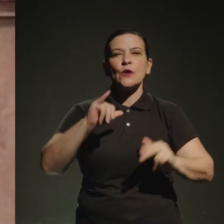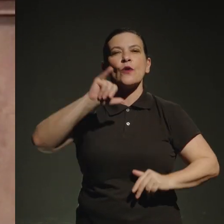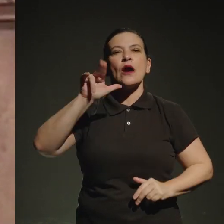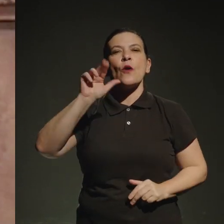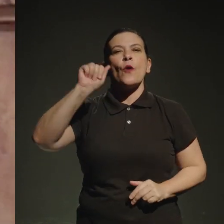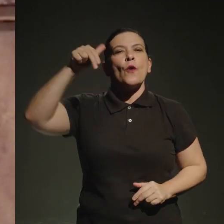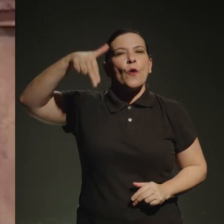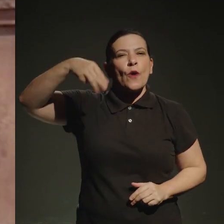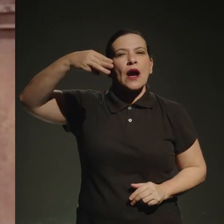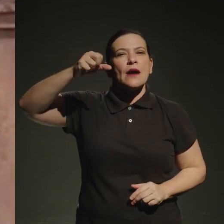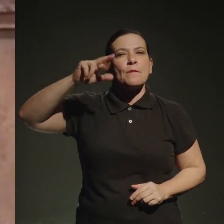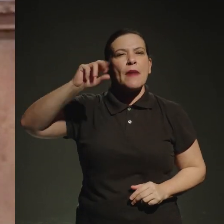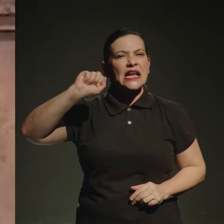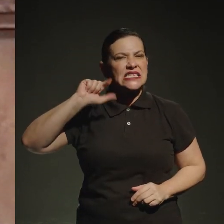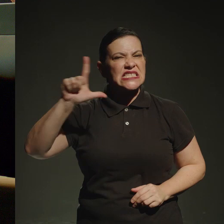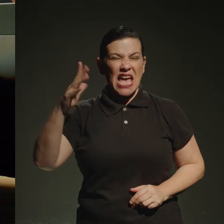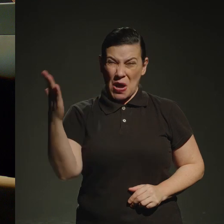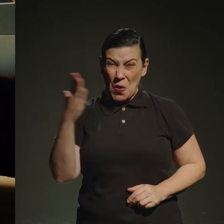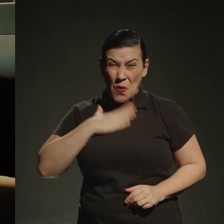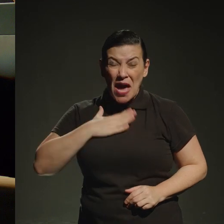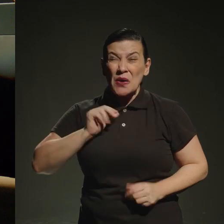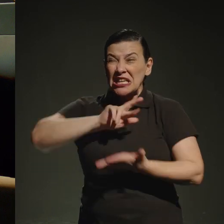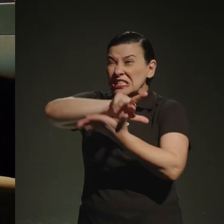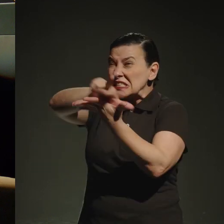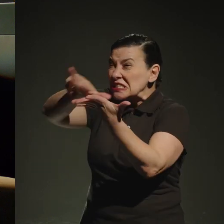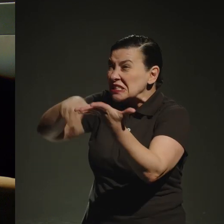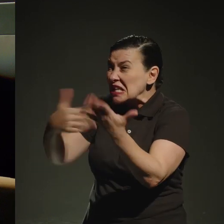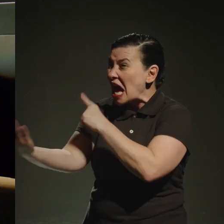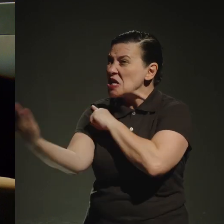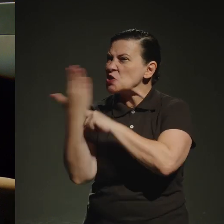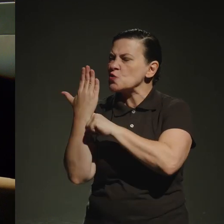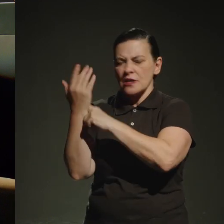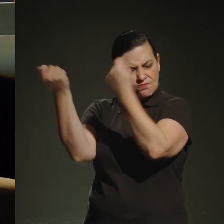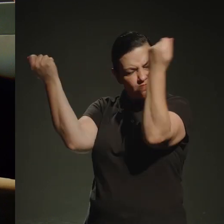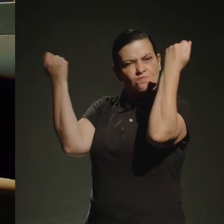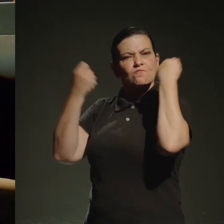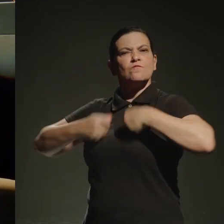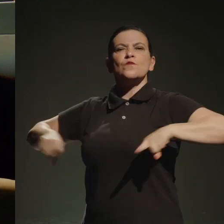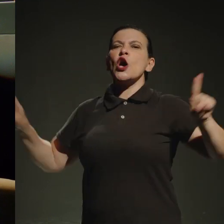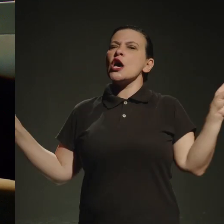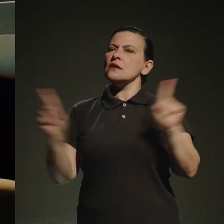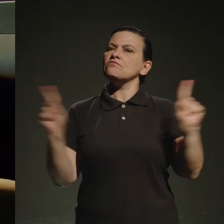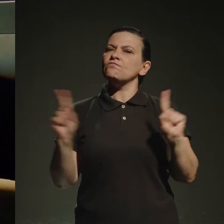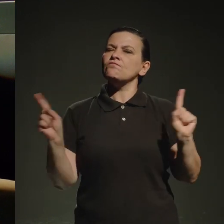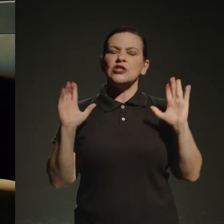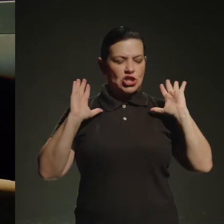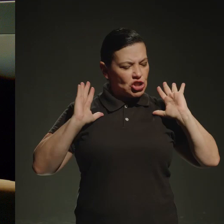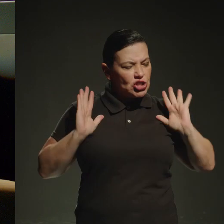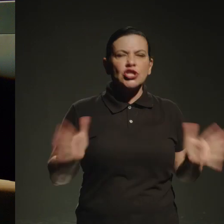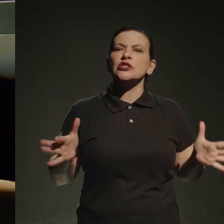essas três paredes do meu apartamento. Eu tenho absolutamente tudo o que preciso para viver sem nunca mais sair